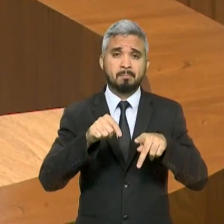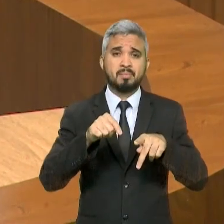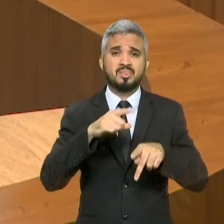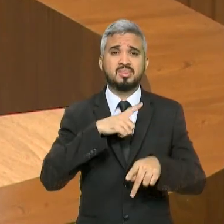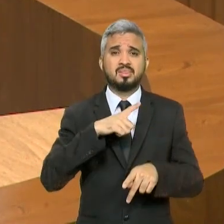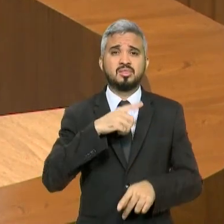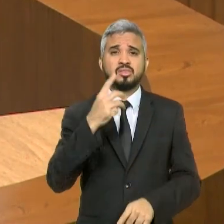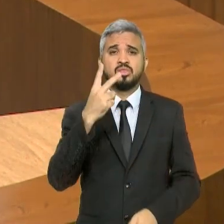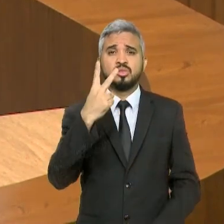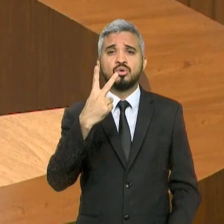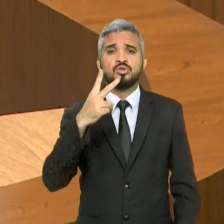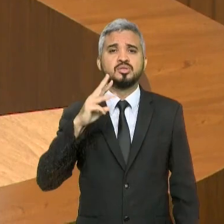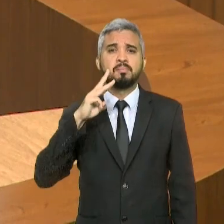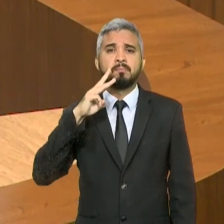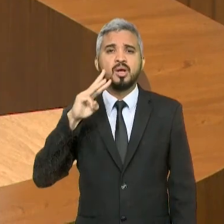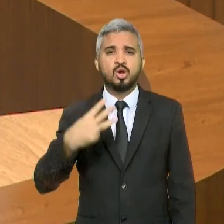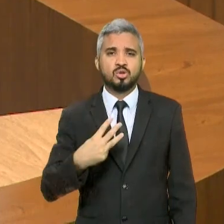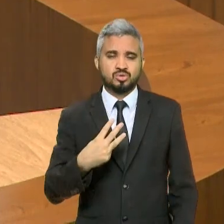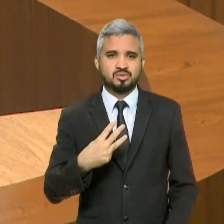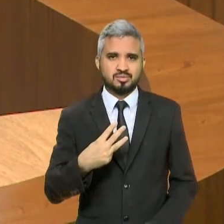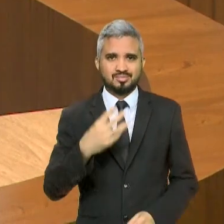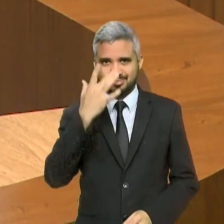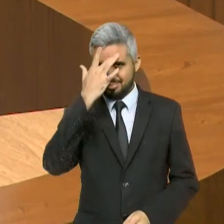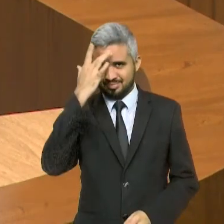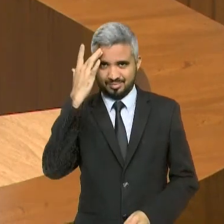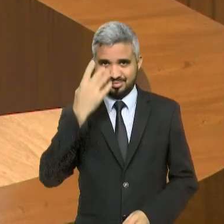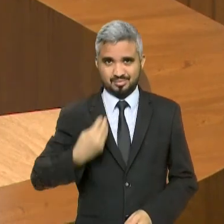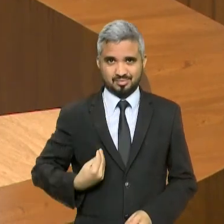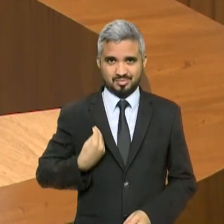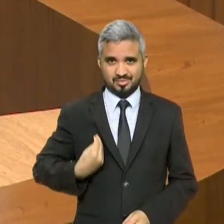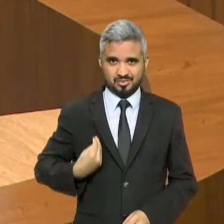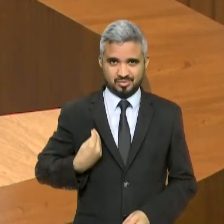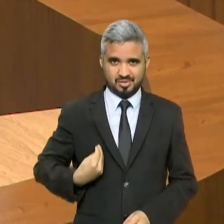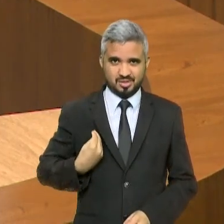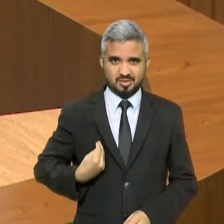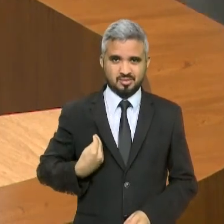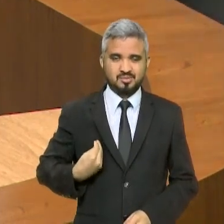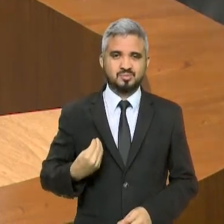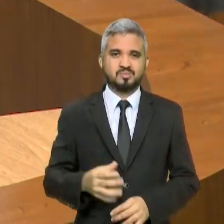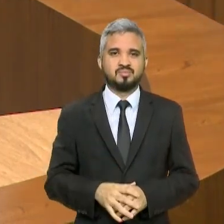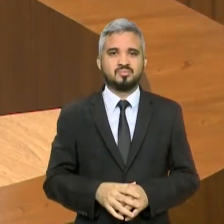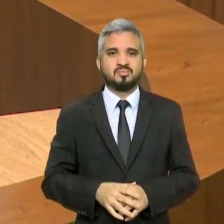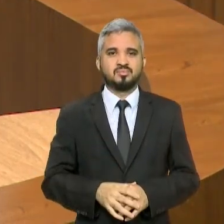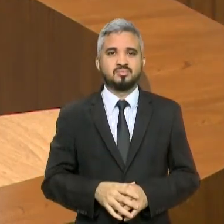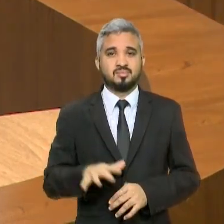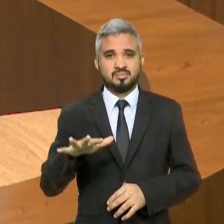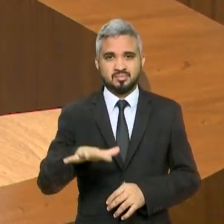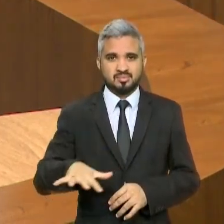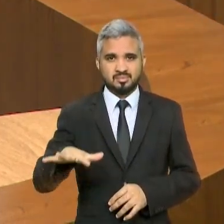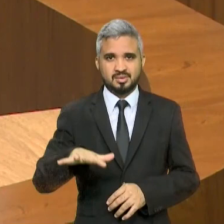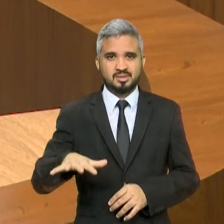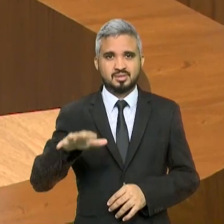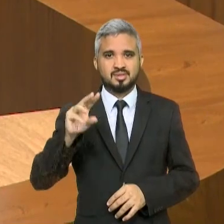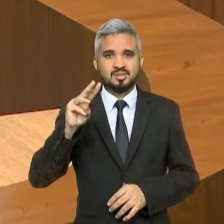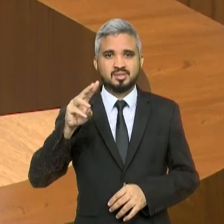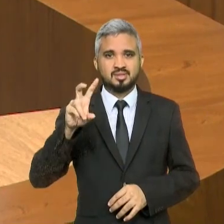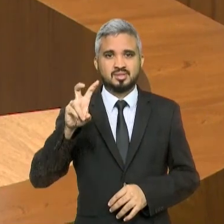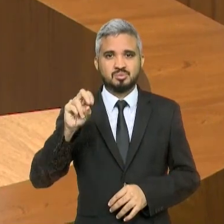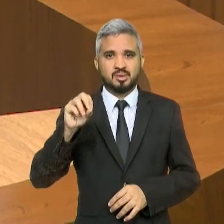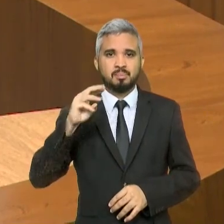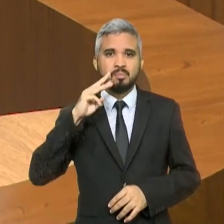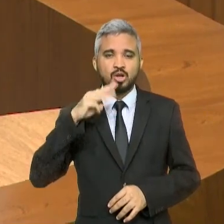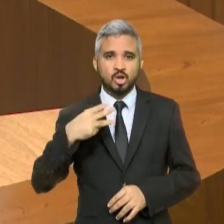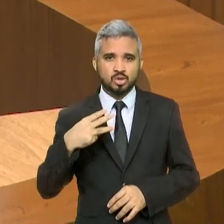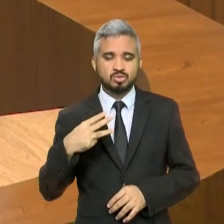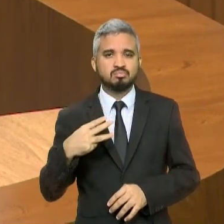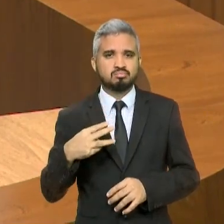de habitantes, uma população que supera 50 municípios maranhenses, é um terço do estado do Maranhão,